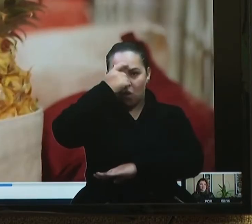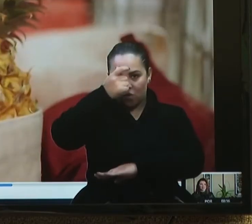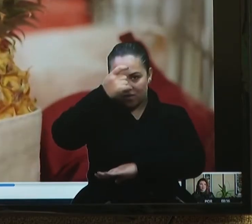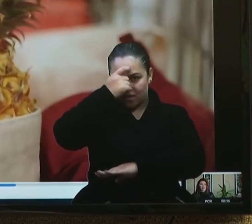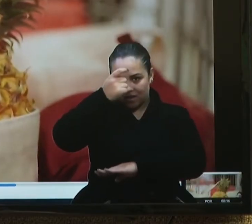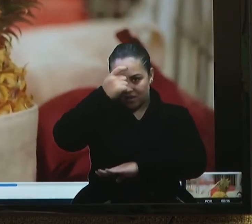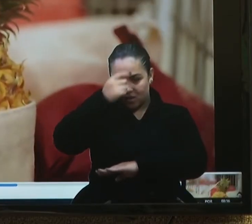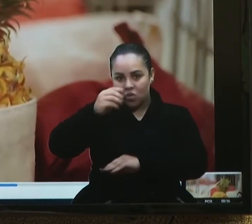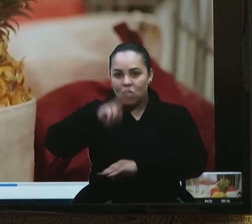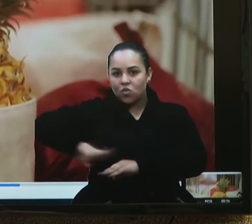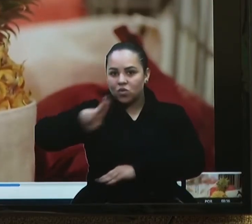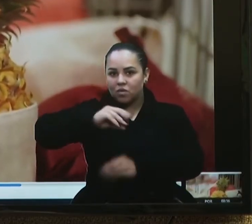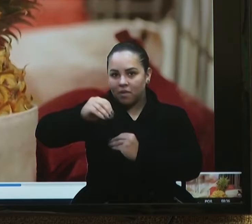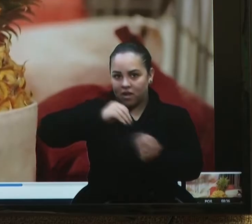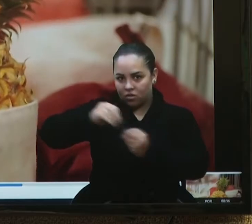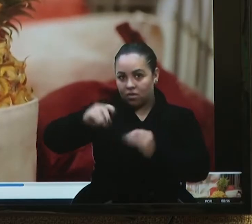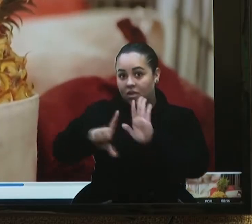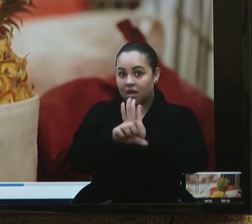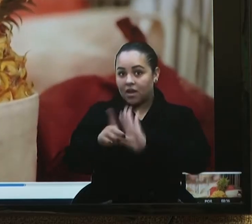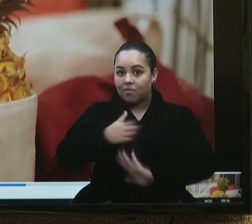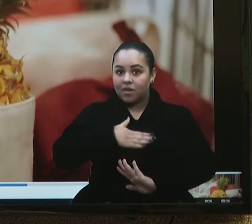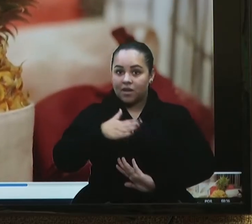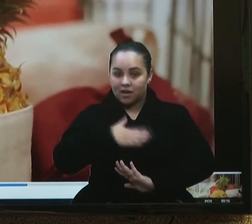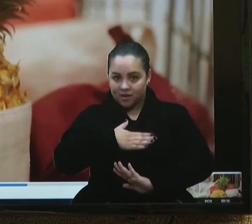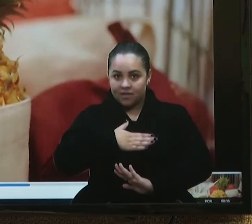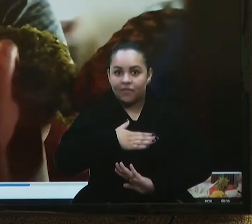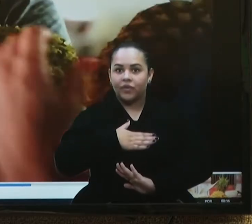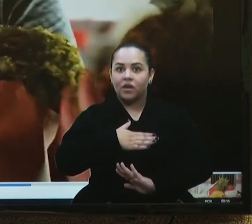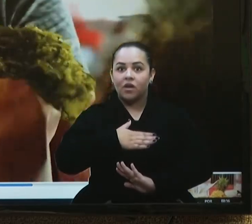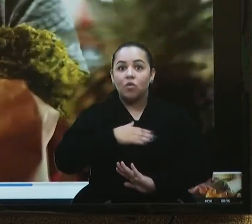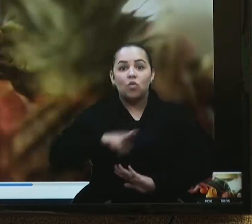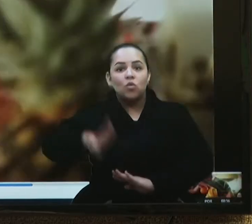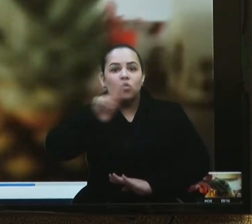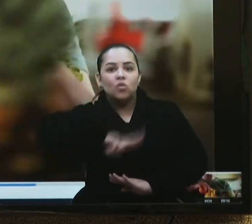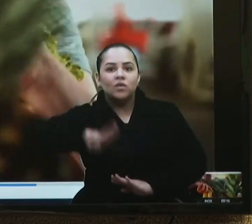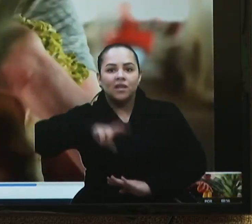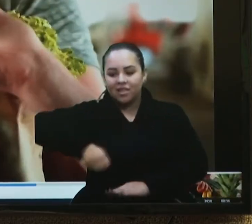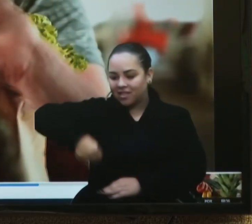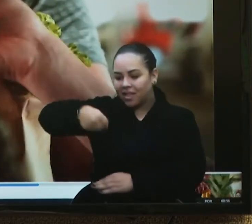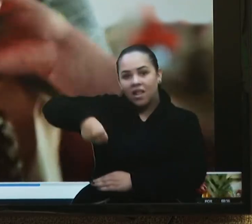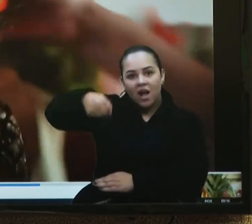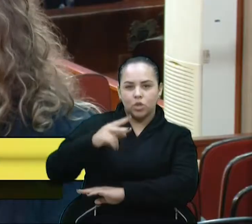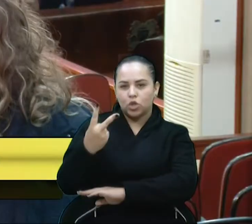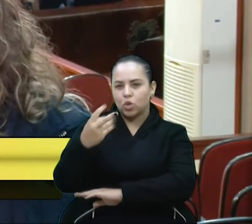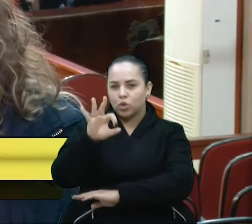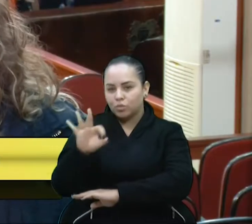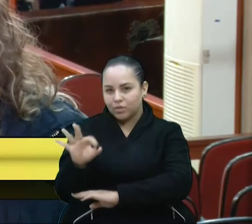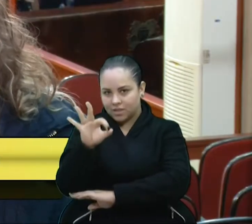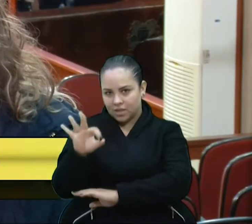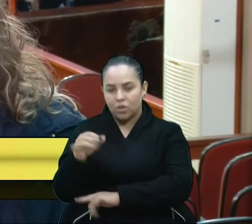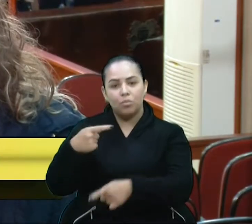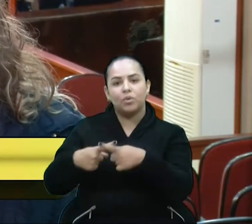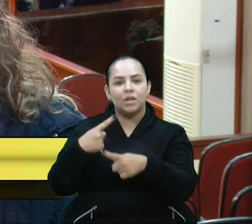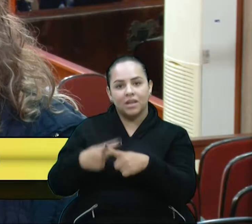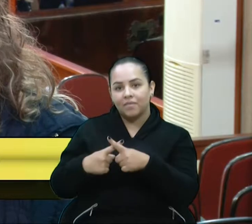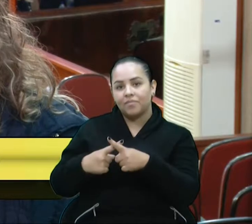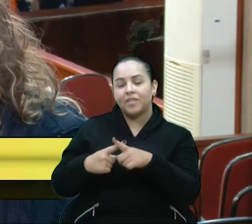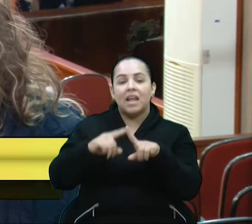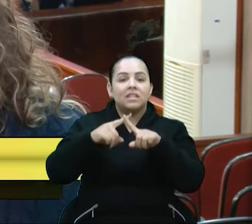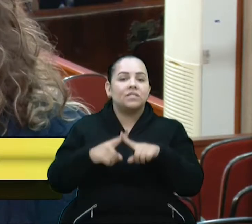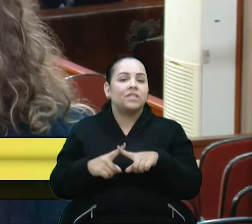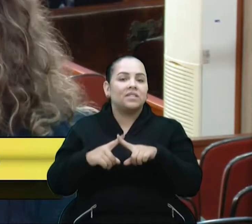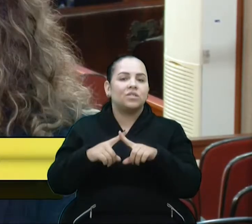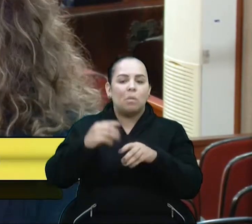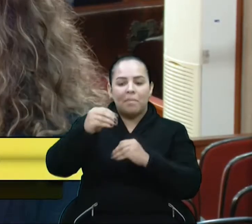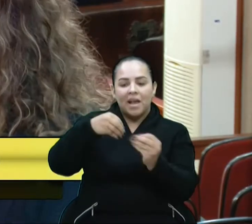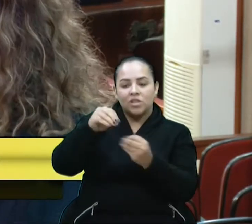desse material produzido. Ainda é muito pouco. E o Brasil tem uma reciclagem de em torno de 2%. Por quê? Porque muitas vezes o